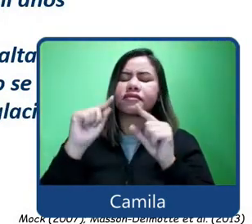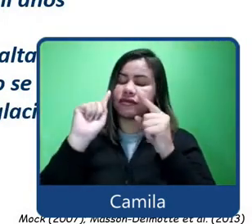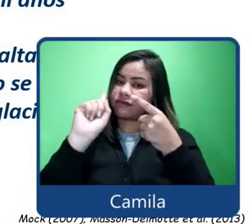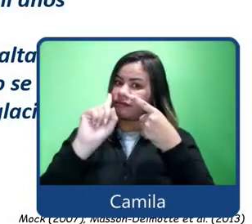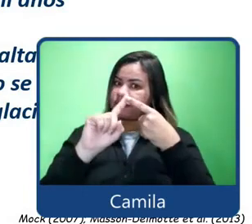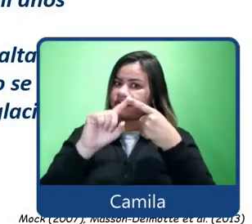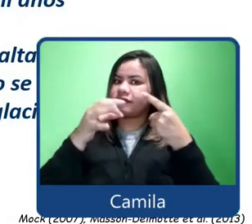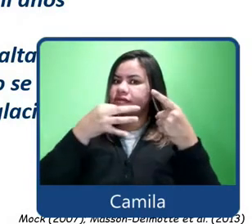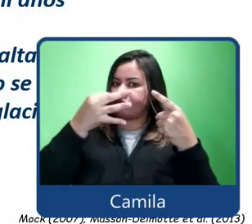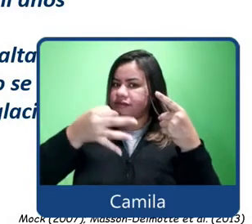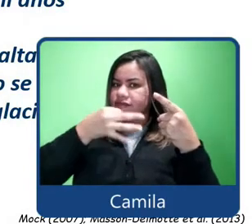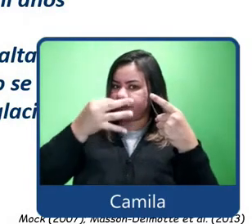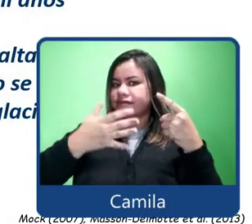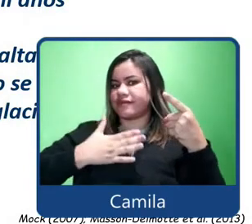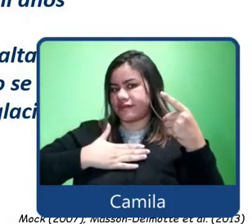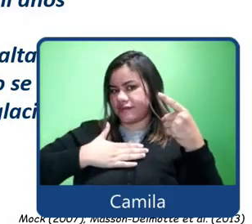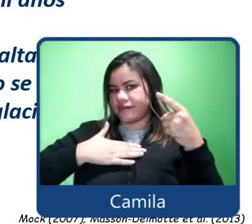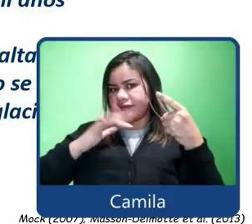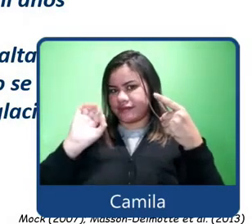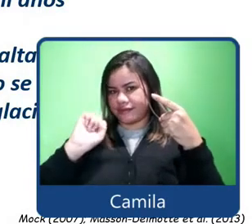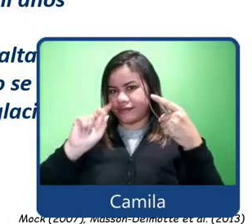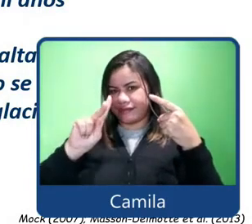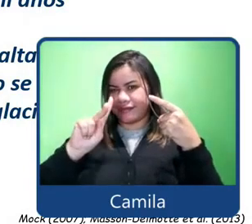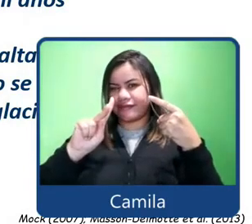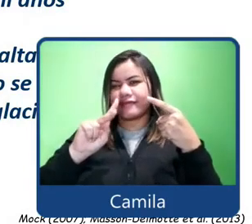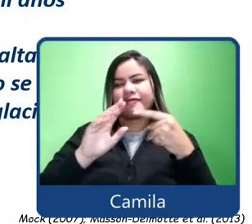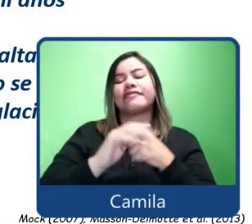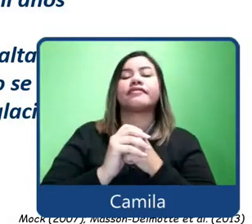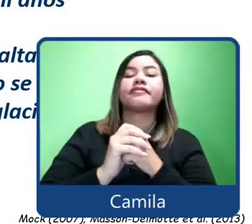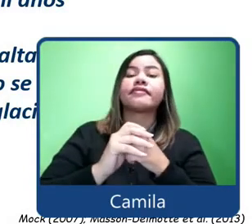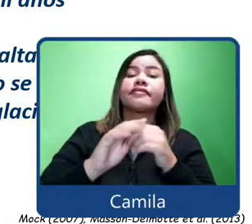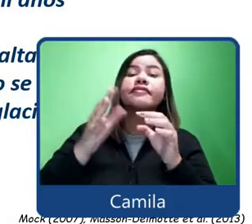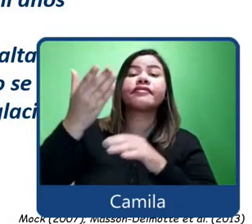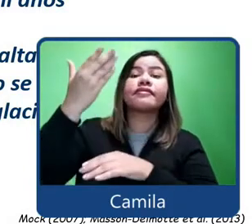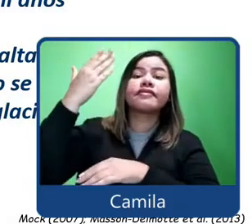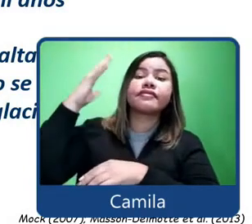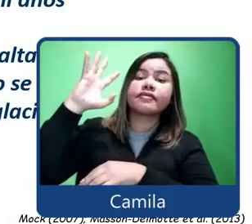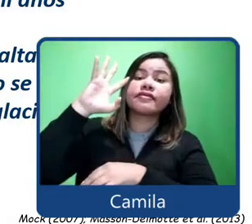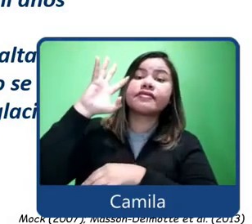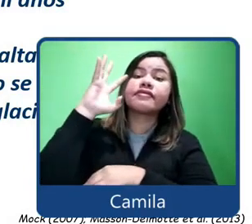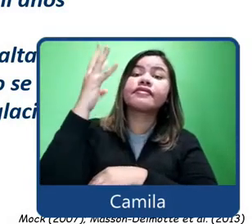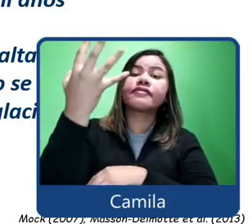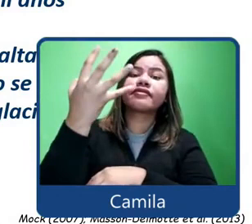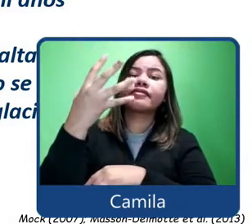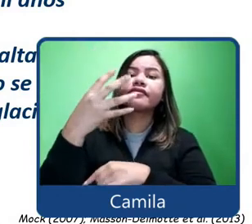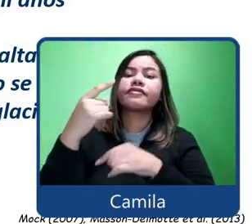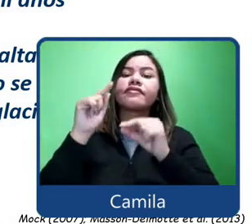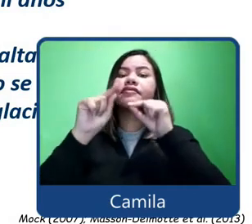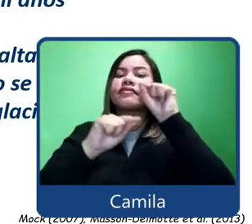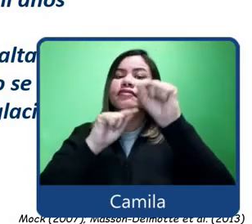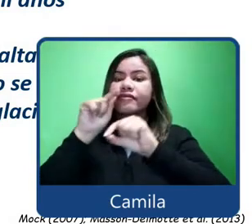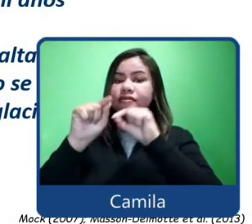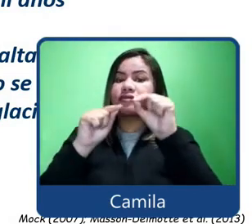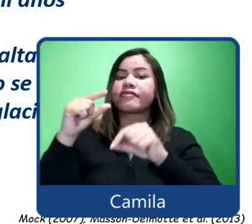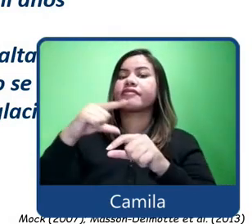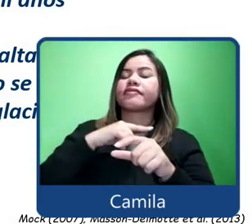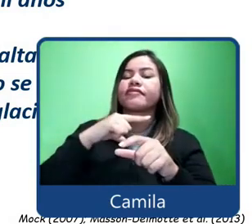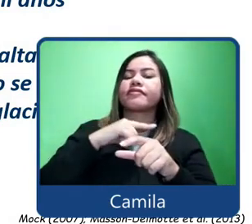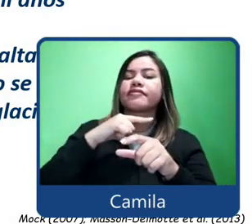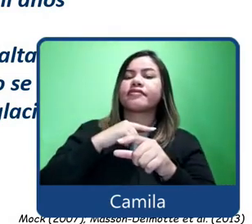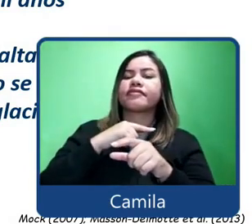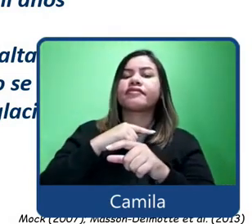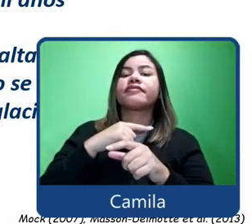vista, naturalmente, né? O primeiro deles é o seguinte: os climas do passado geológico fornecem séries temporais, ou seja,